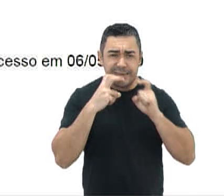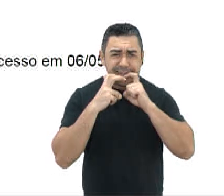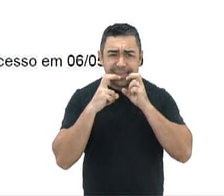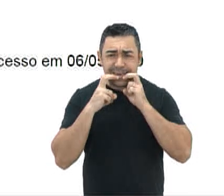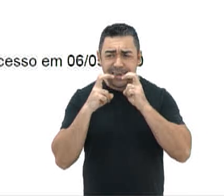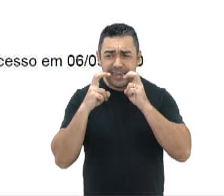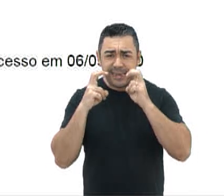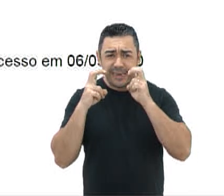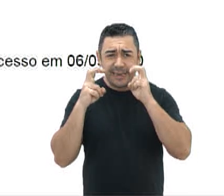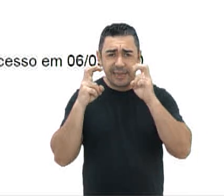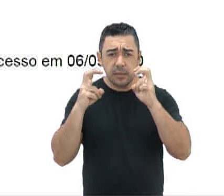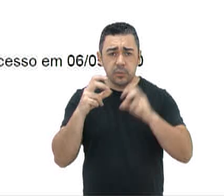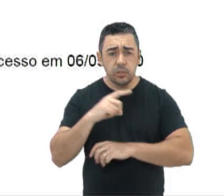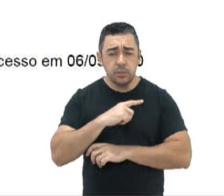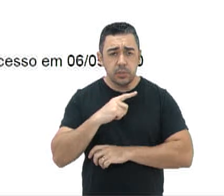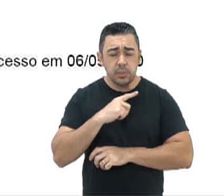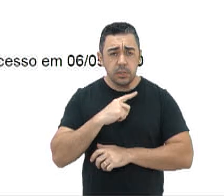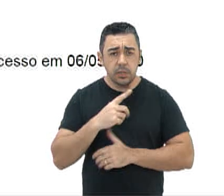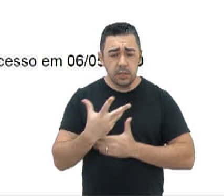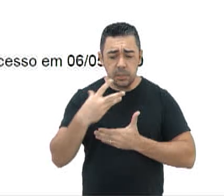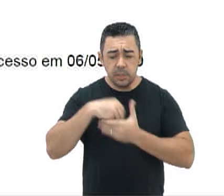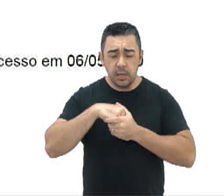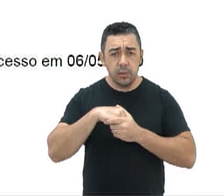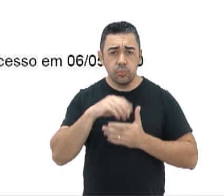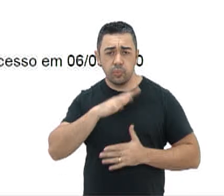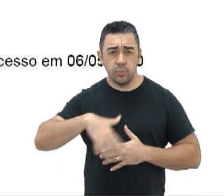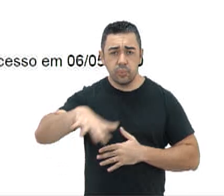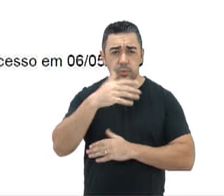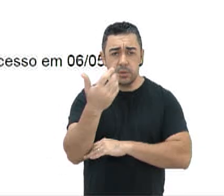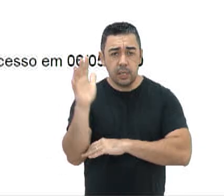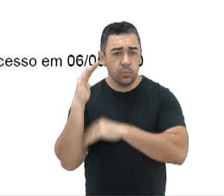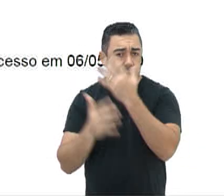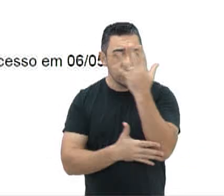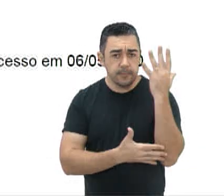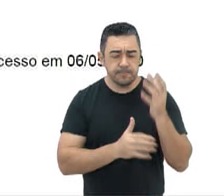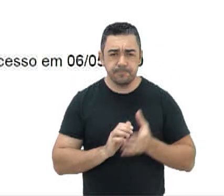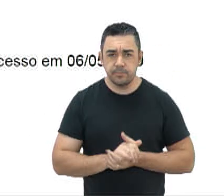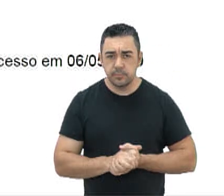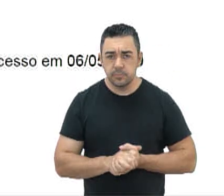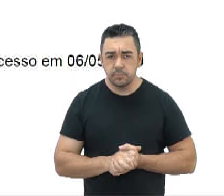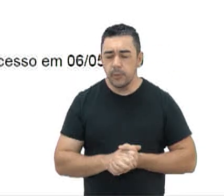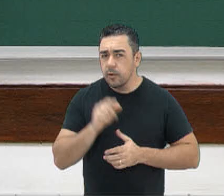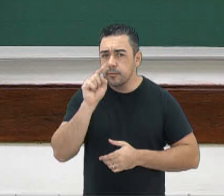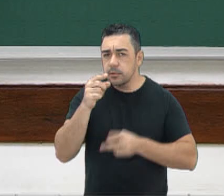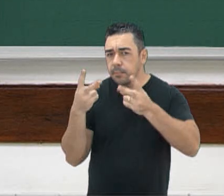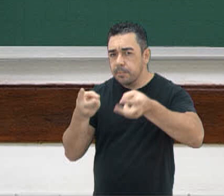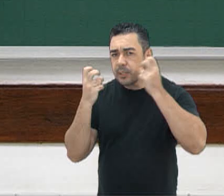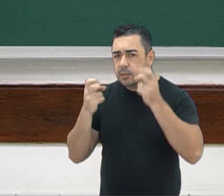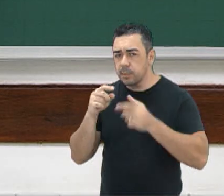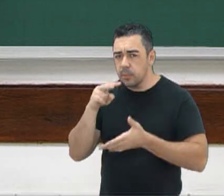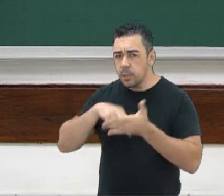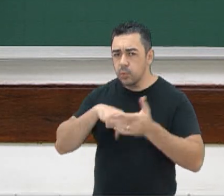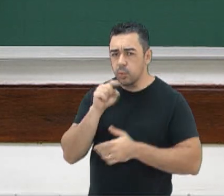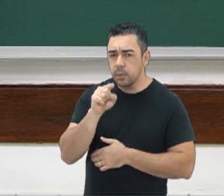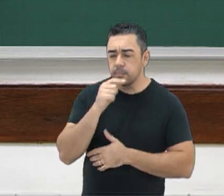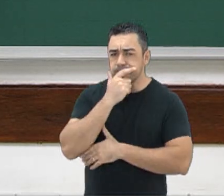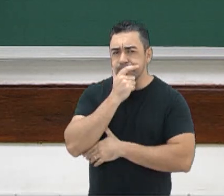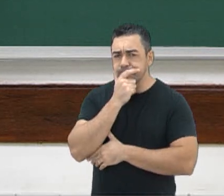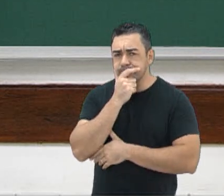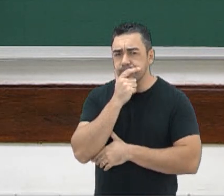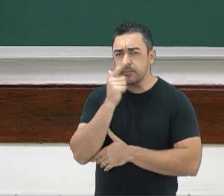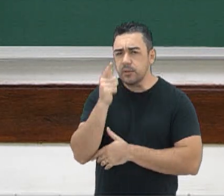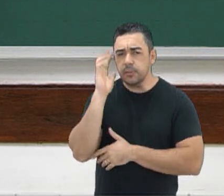infinda penetrava toda a natureza. Pela leitura do trecho,